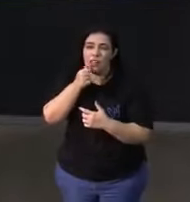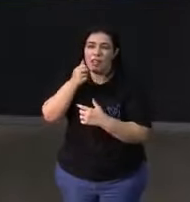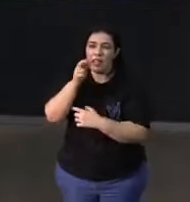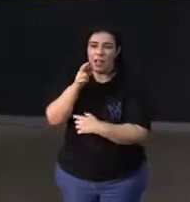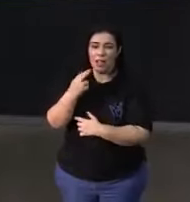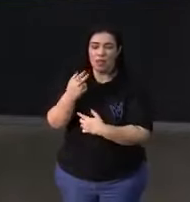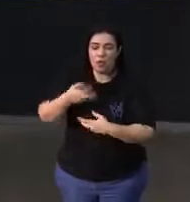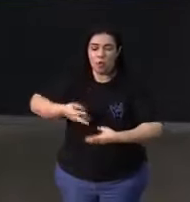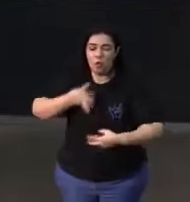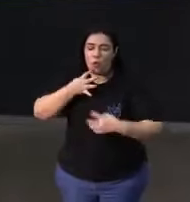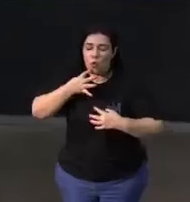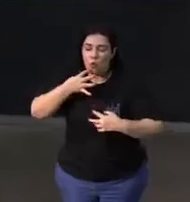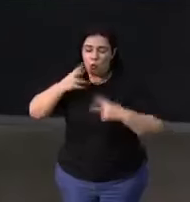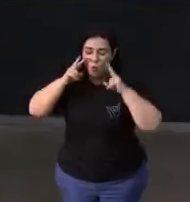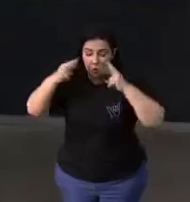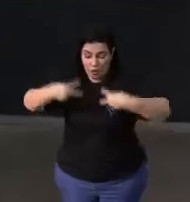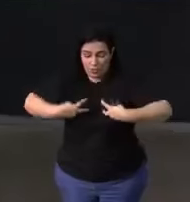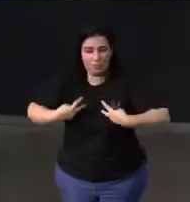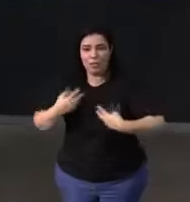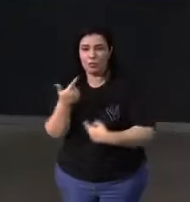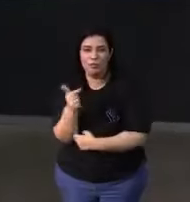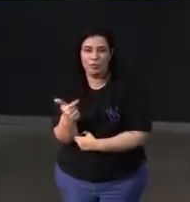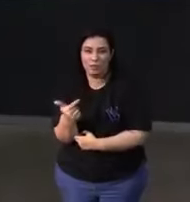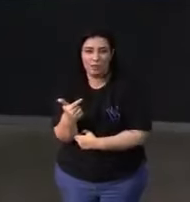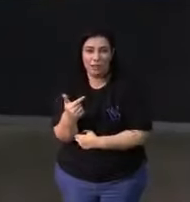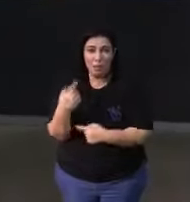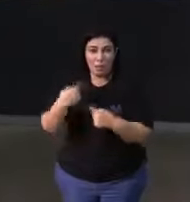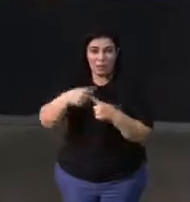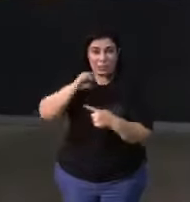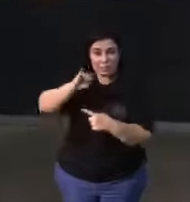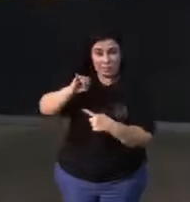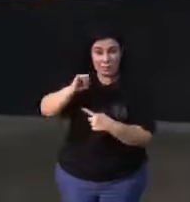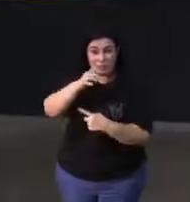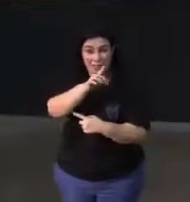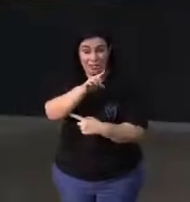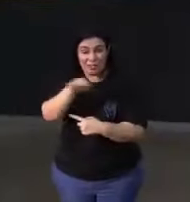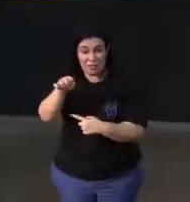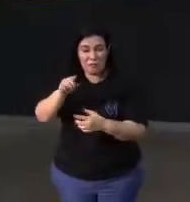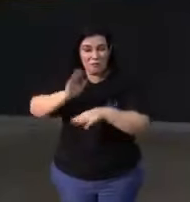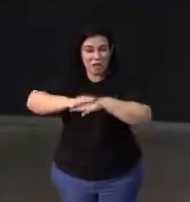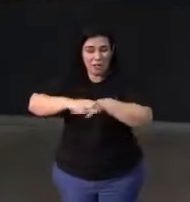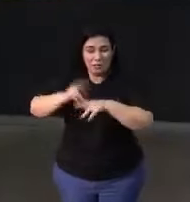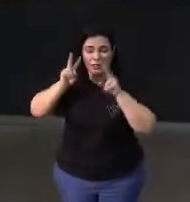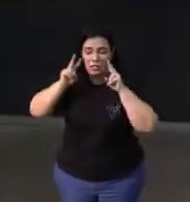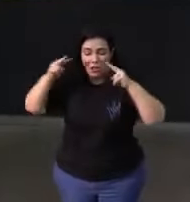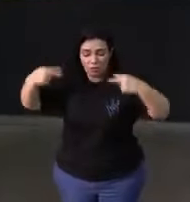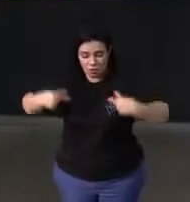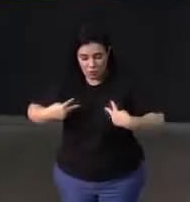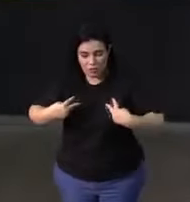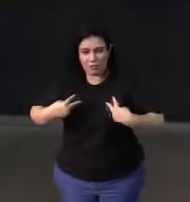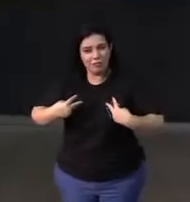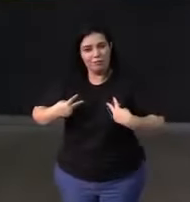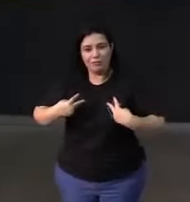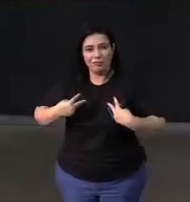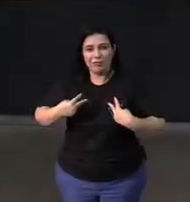reconhecimento. Porque se você faz para ser reconhecido, o reconhecimento é a paga do seu